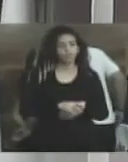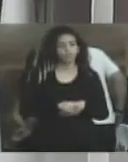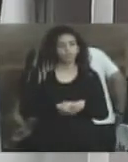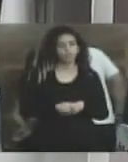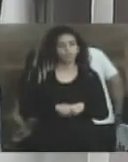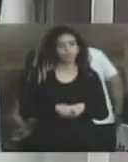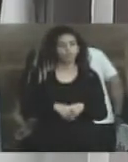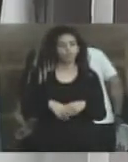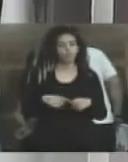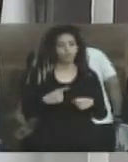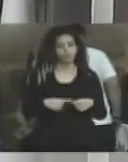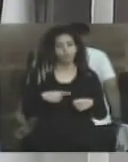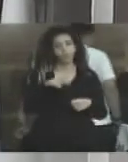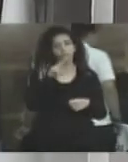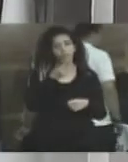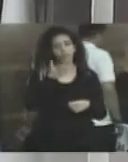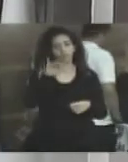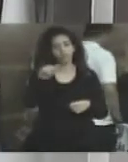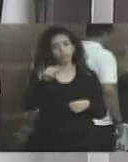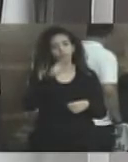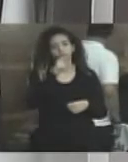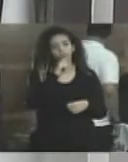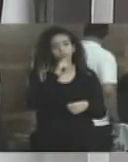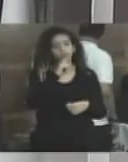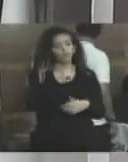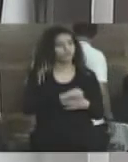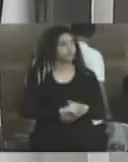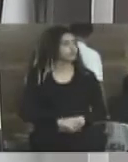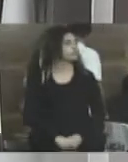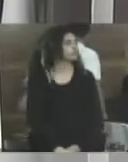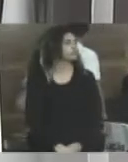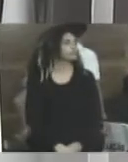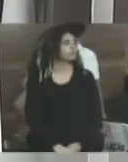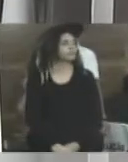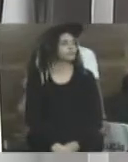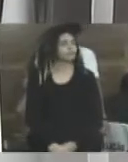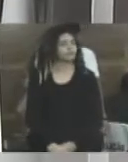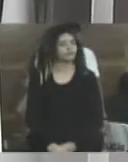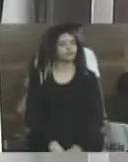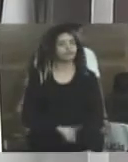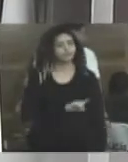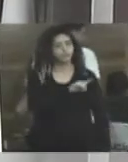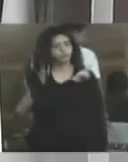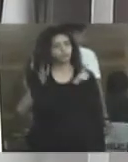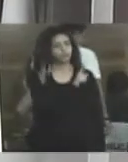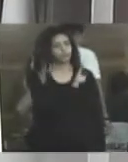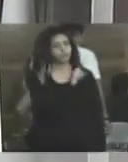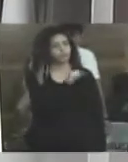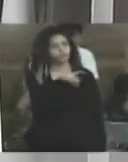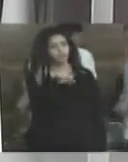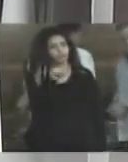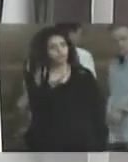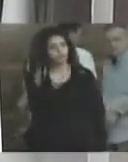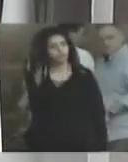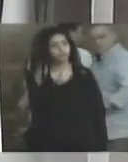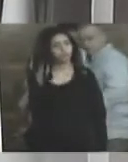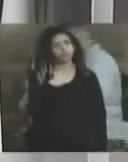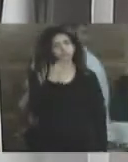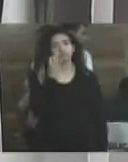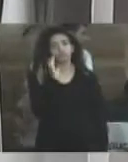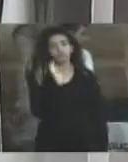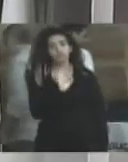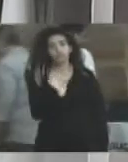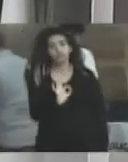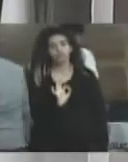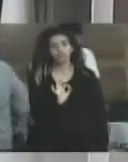na Avenida Vereador Benedito Adelino, bairro Vila Velha. Pessoal, lá tem um posto de saúde, eu não sei qual vai ser